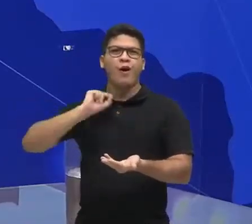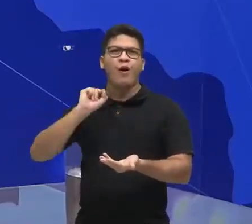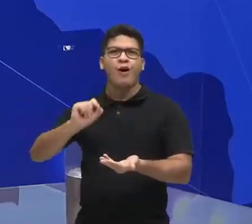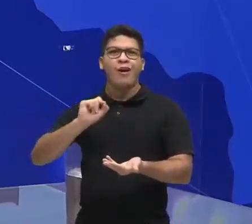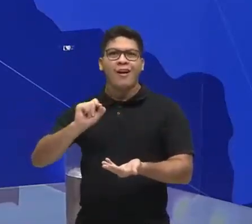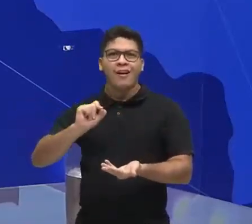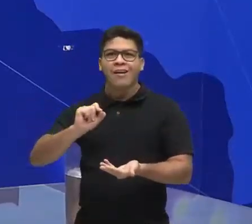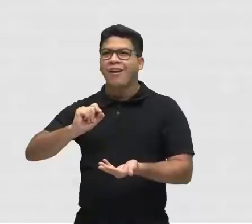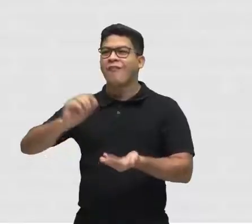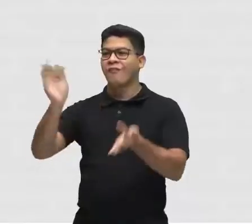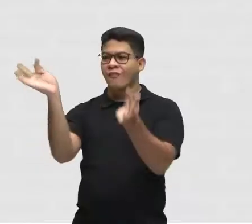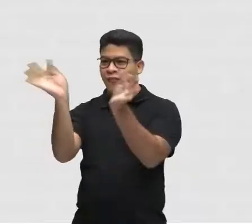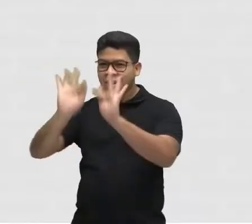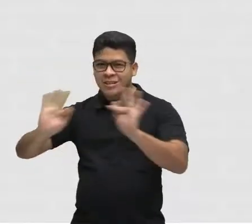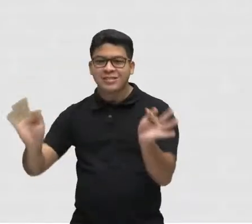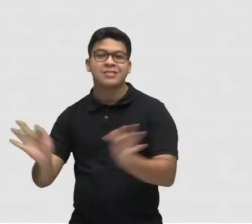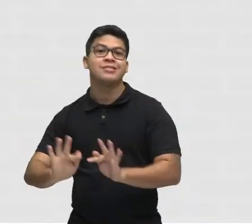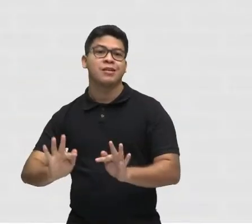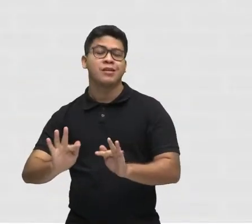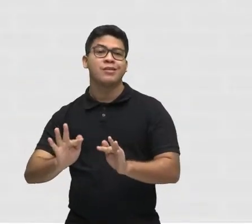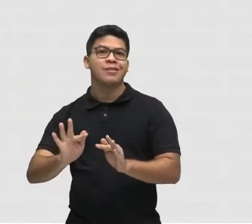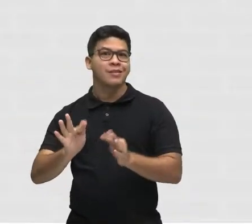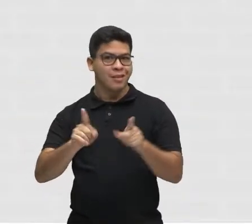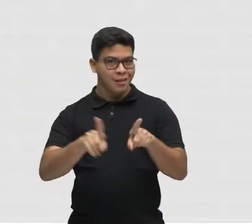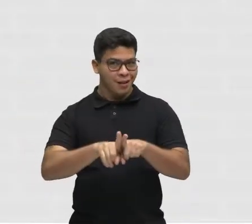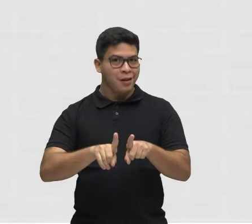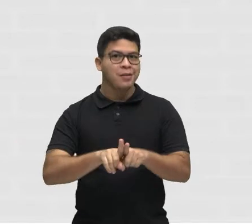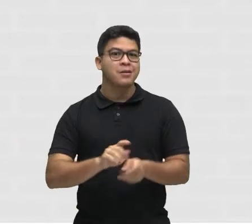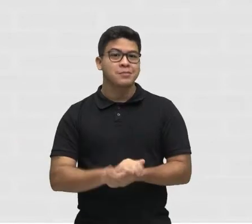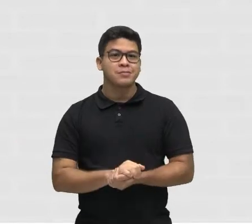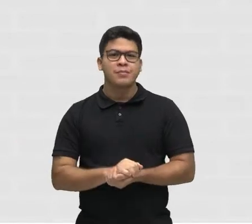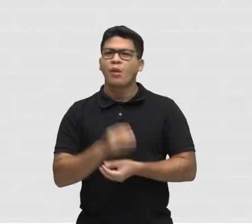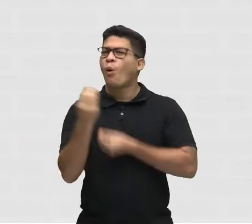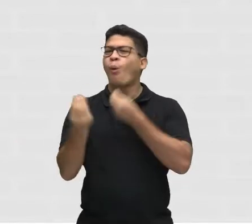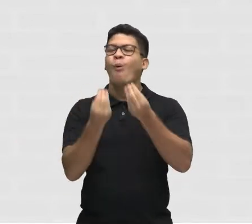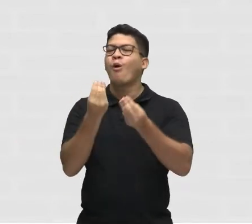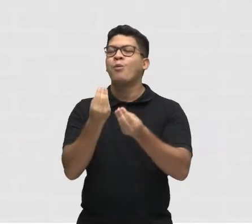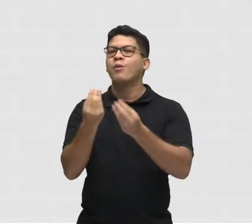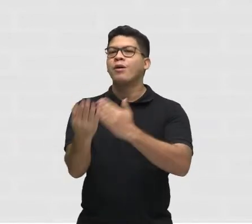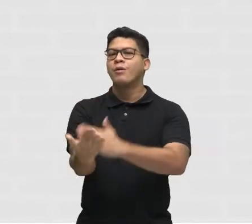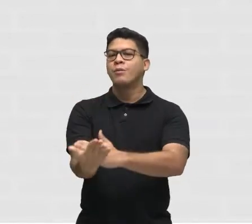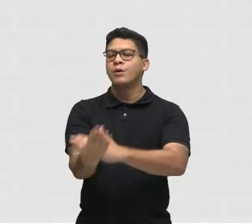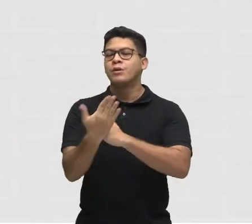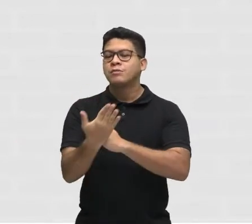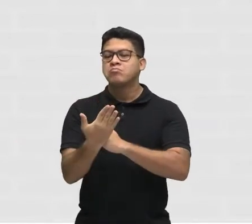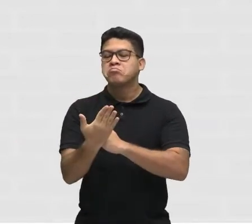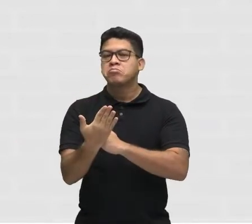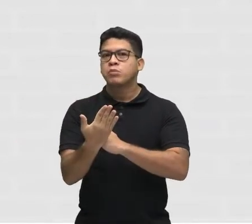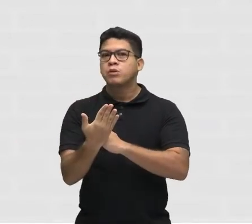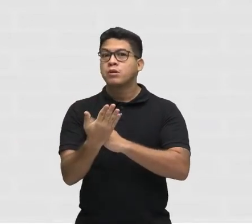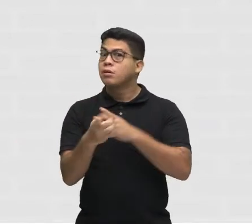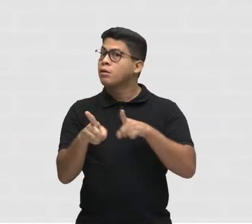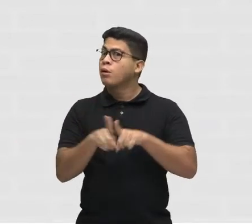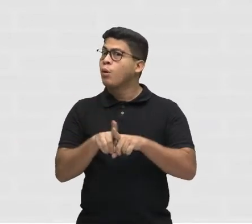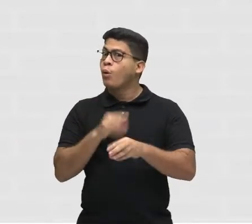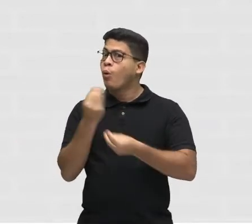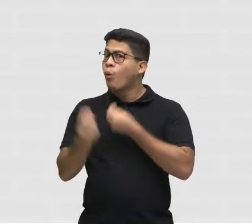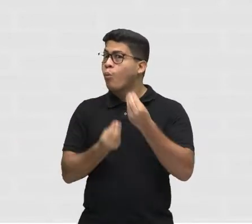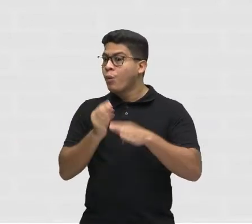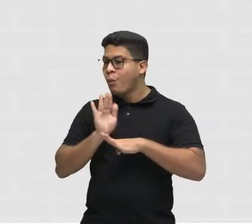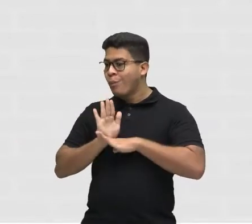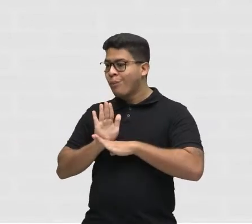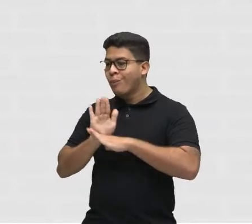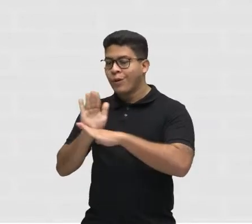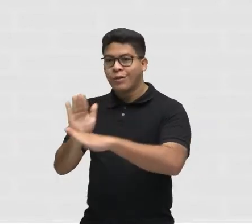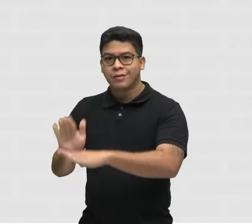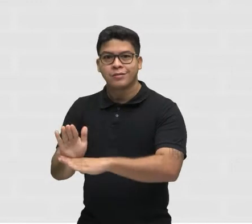de que forma ajudar? Né, como eu falei para vocês, pode ser eu que estou passando por isso, mas pode não ser eu, pode ser alguém que eu